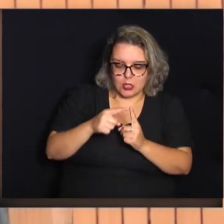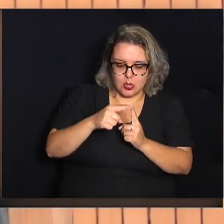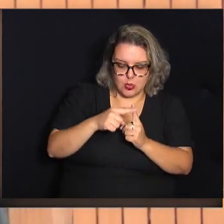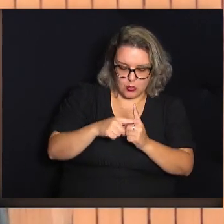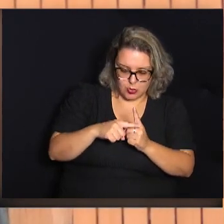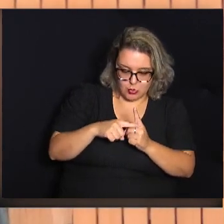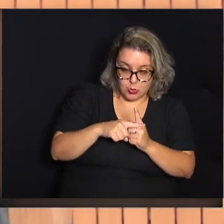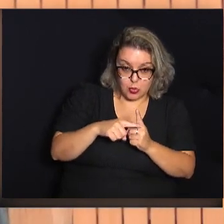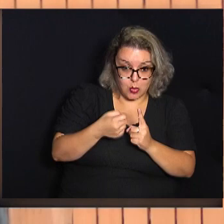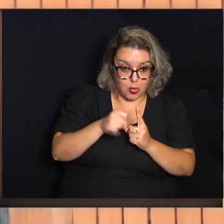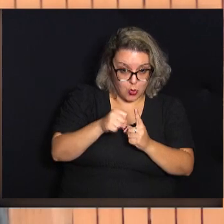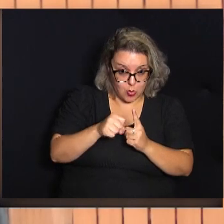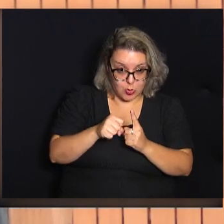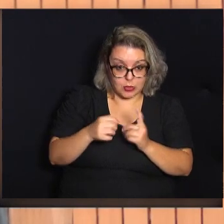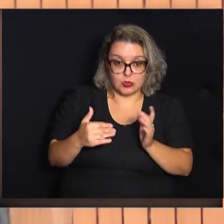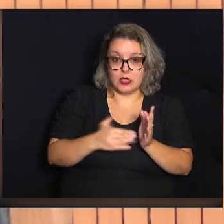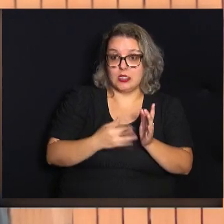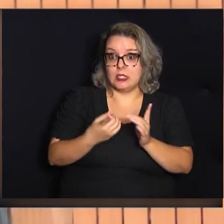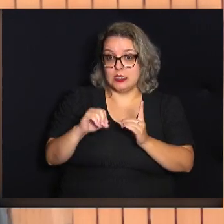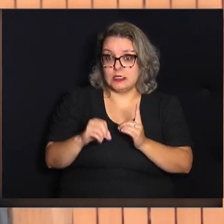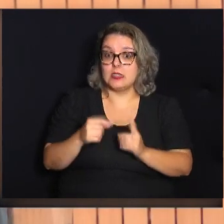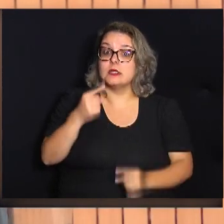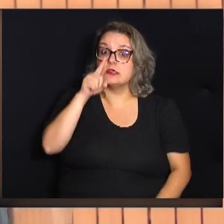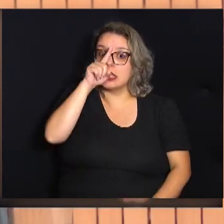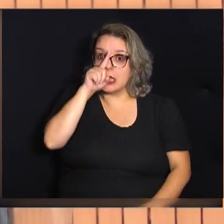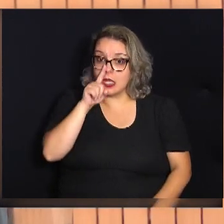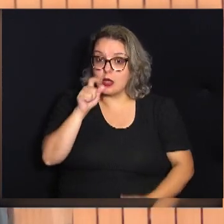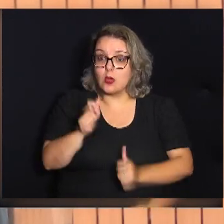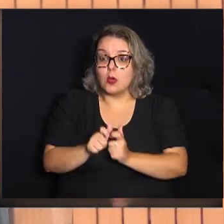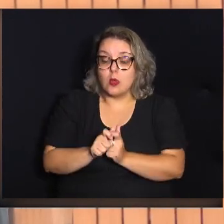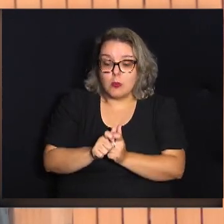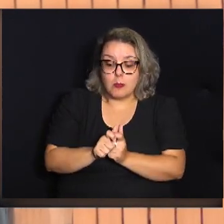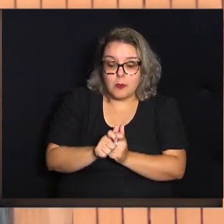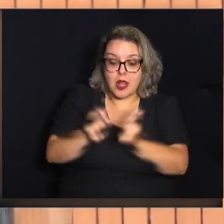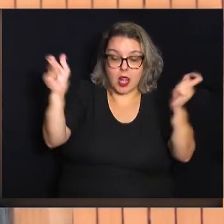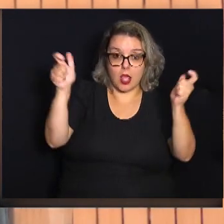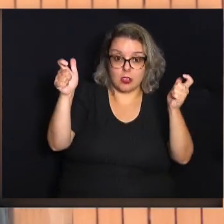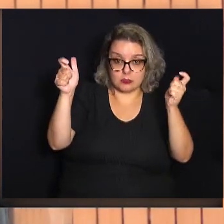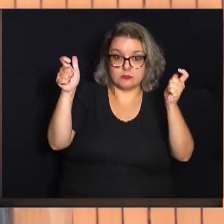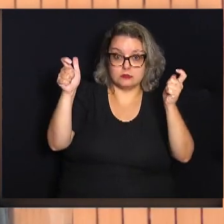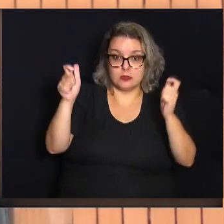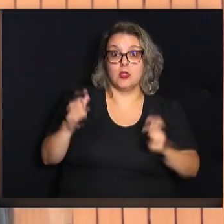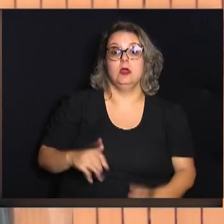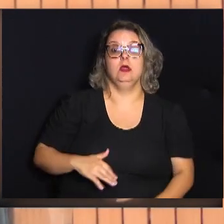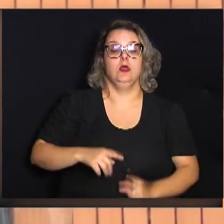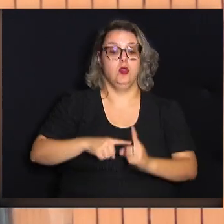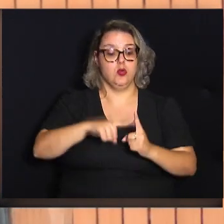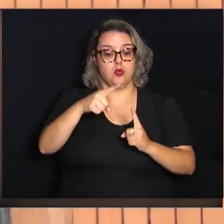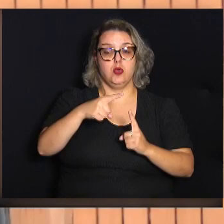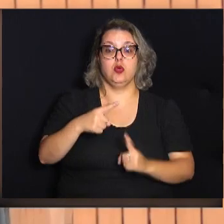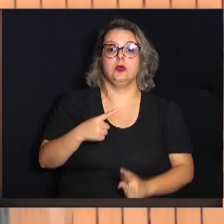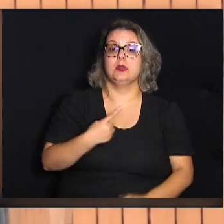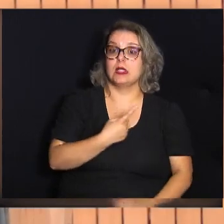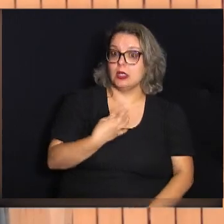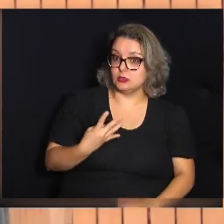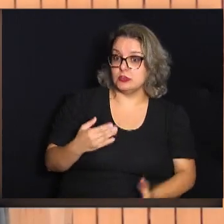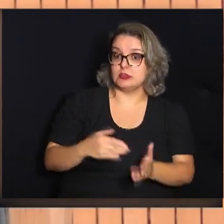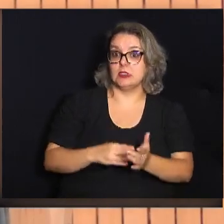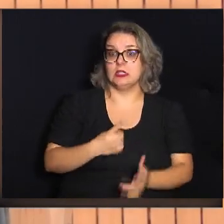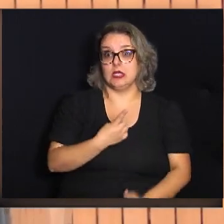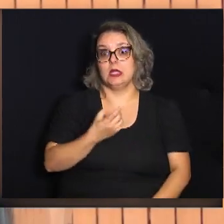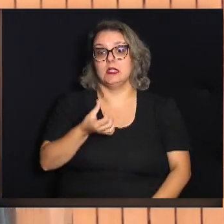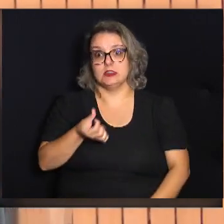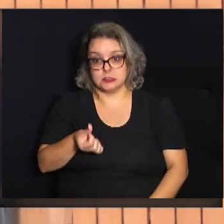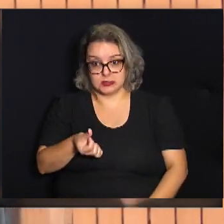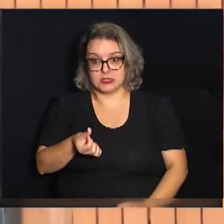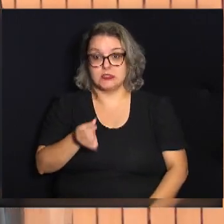climática já está acontecendo. Em que qualquer resíduo de autopreservação, de senso comum, de algum instinto que a gente tem de